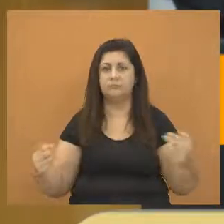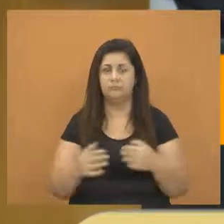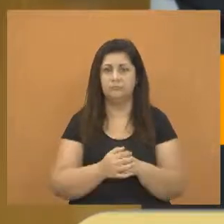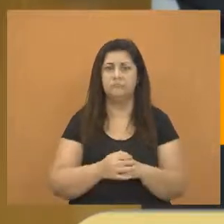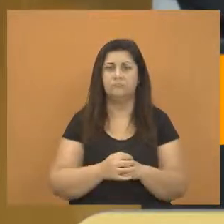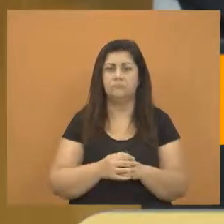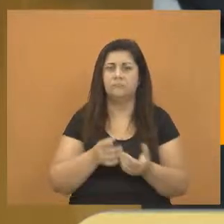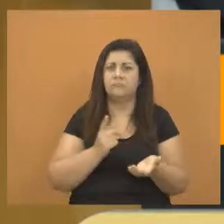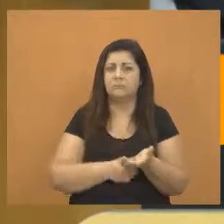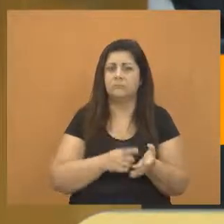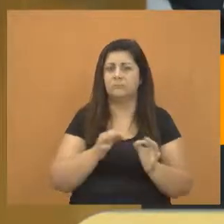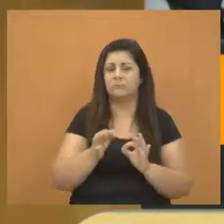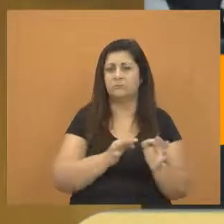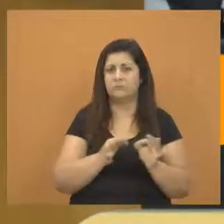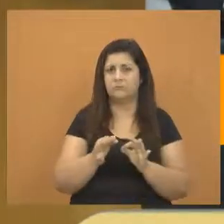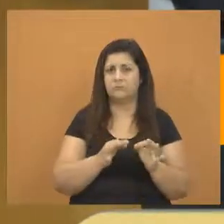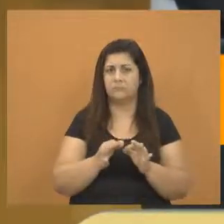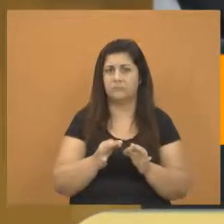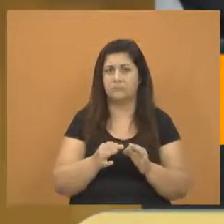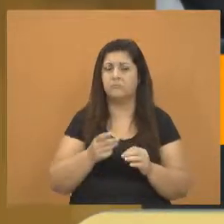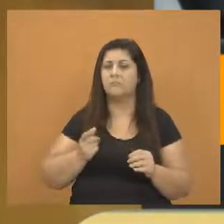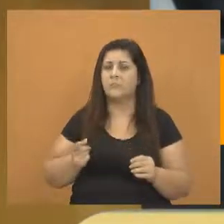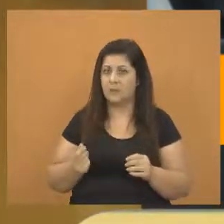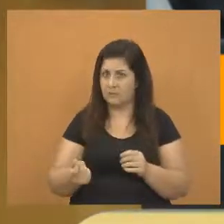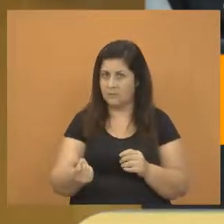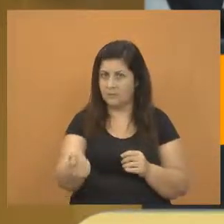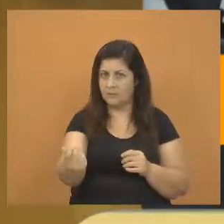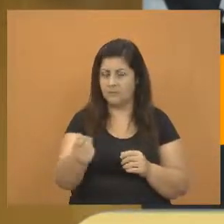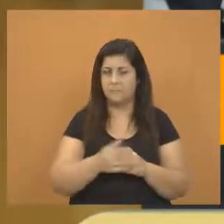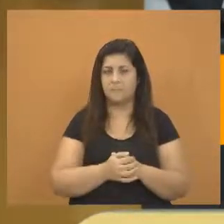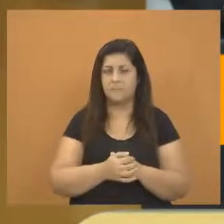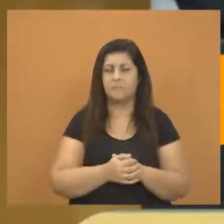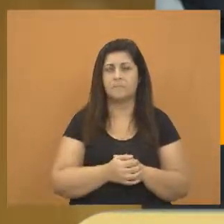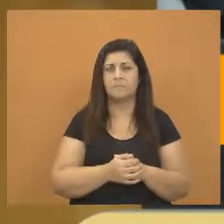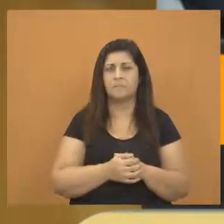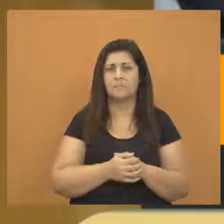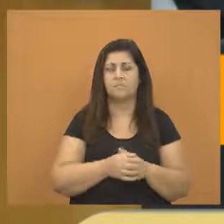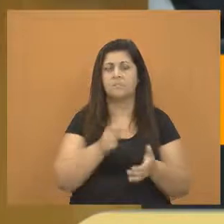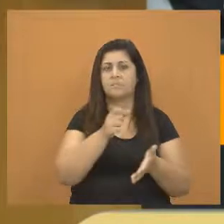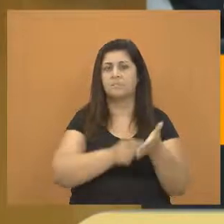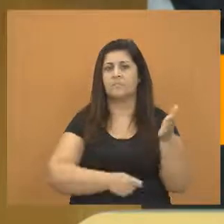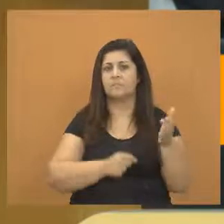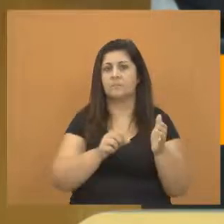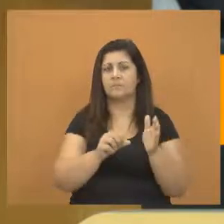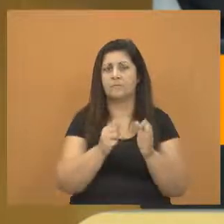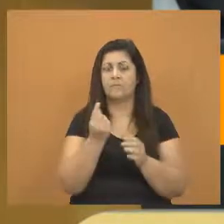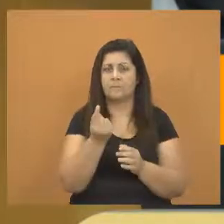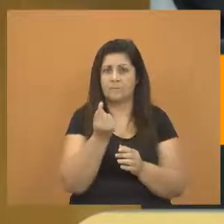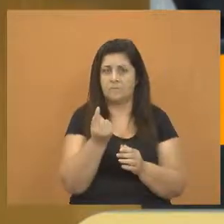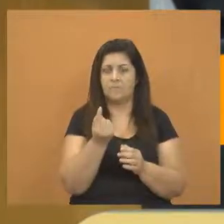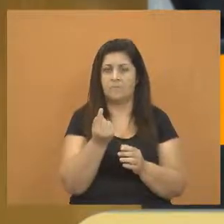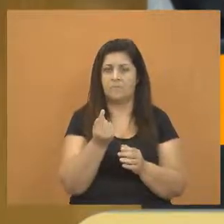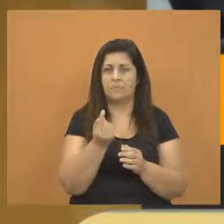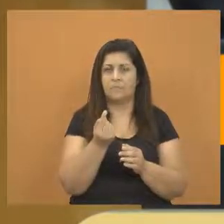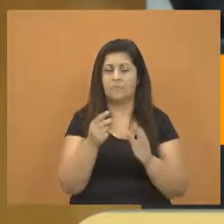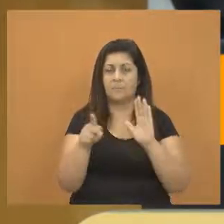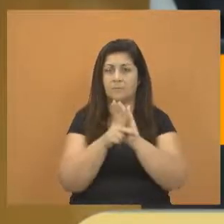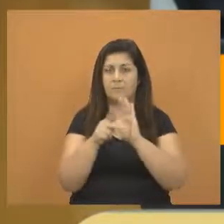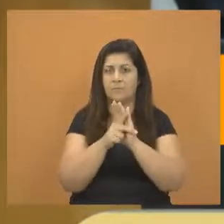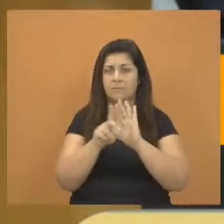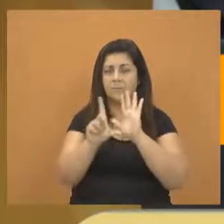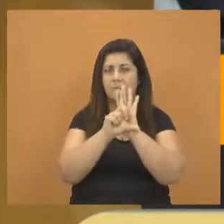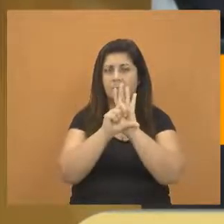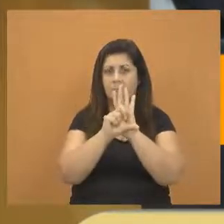aos programas de duração continuada. Parágrafo único. Fazem parte desta lei os